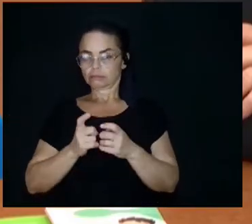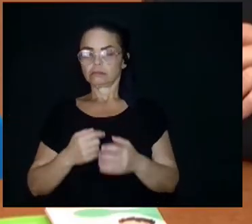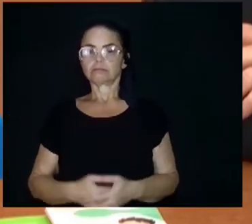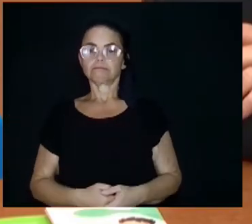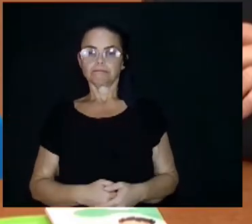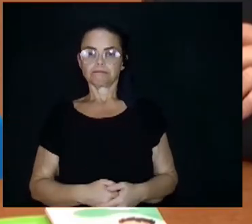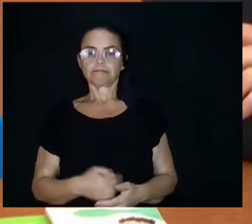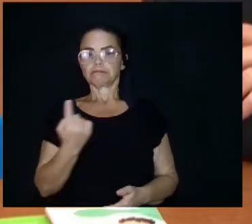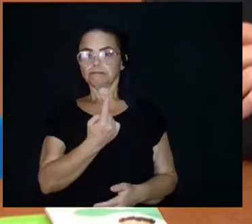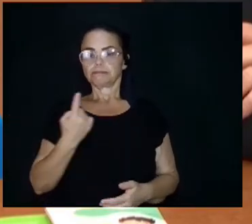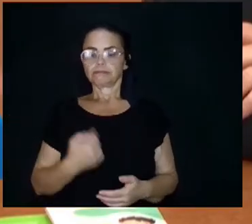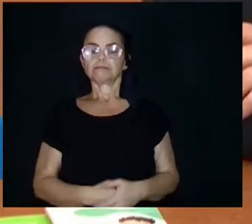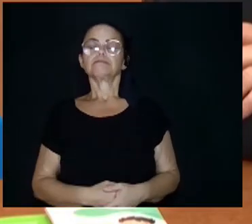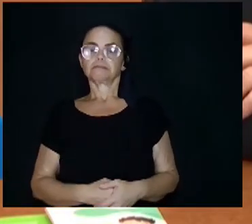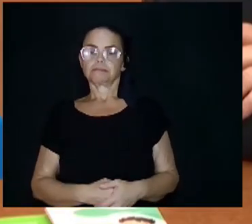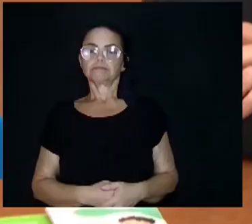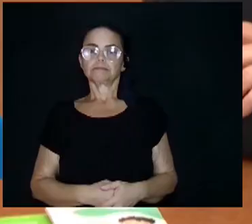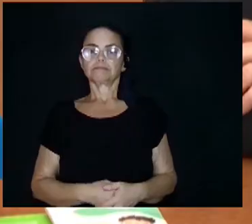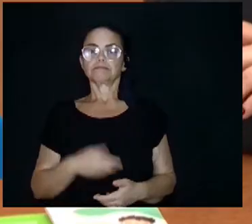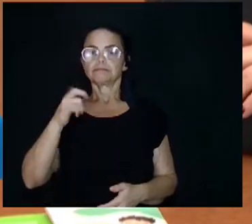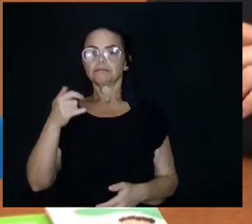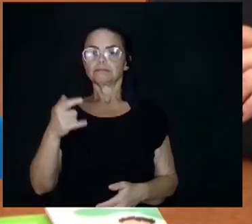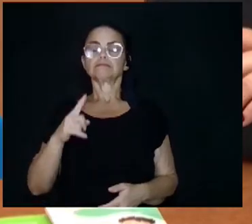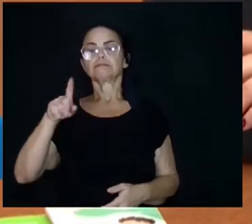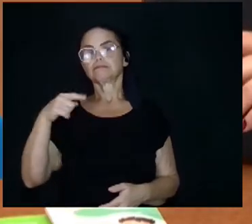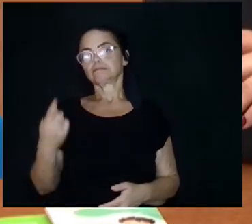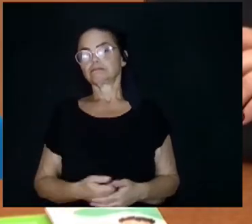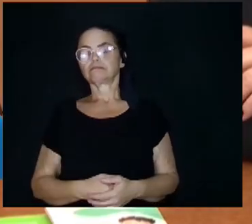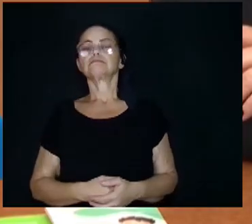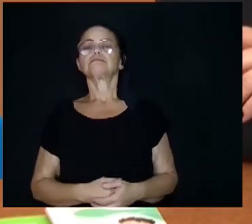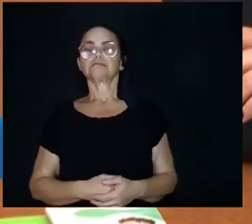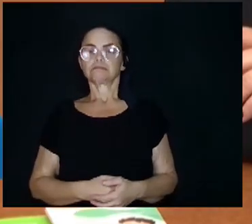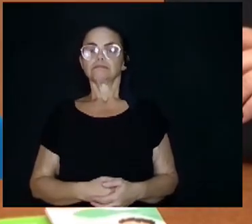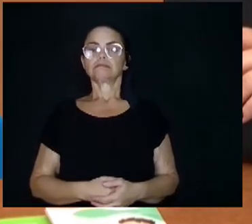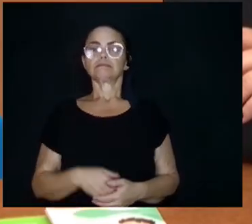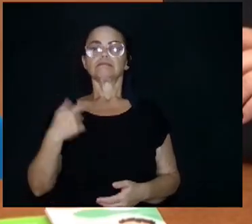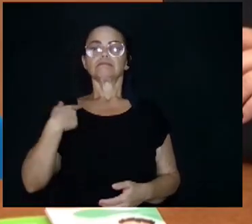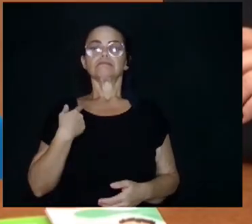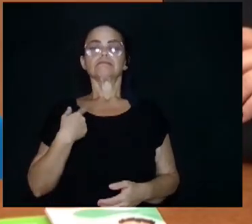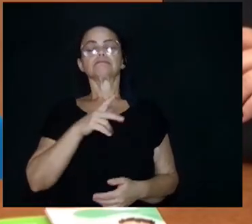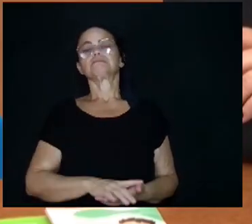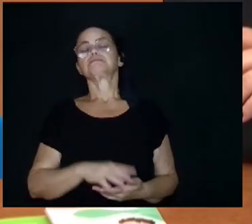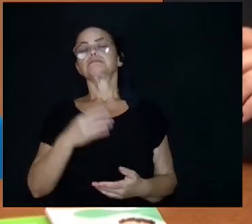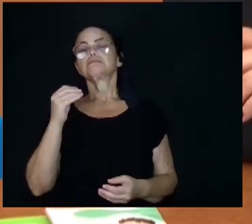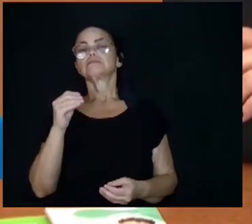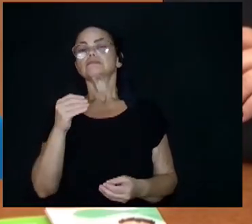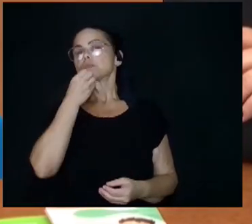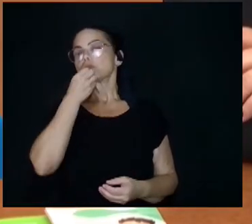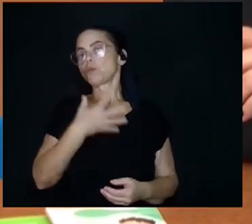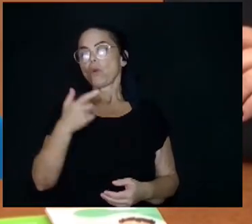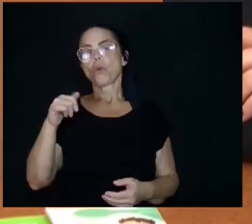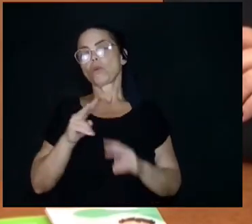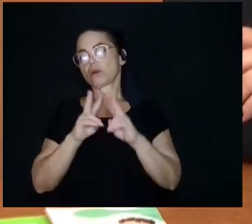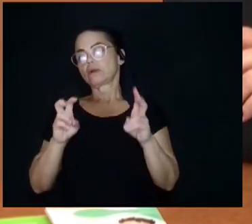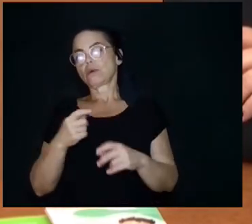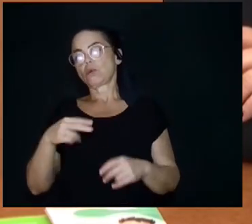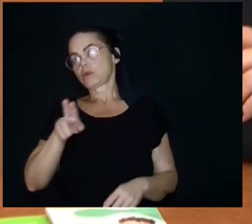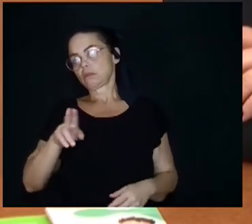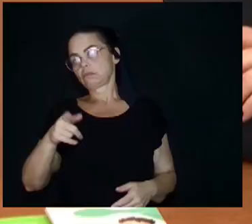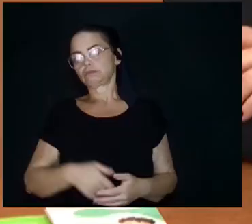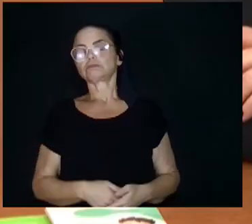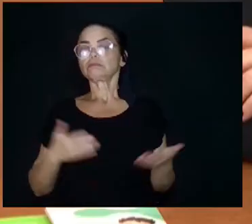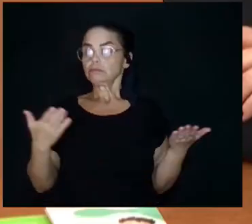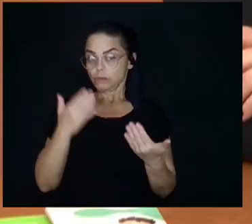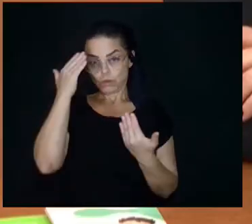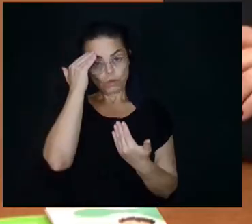E aí vocês aproveitam depois para poder fazer, né, os cortes necessários, enfim. Então, quero já agradecer mais